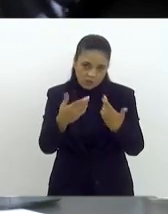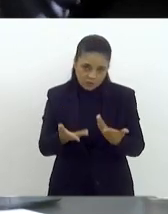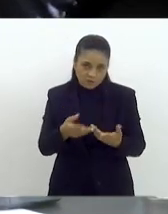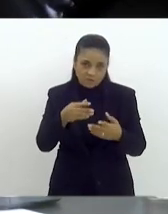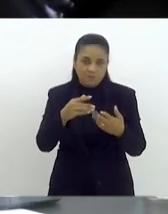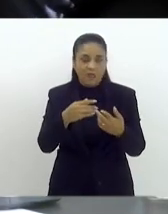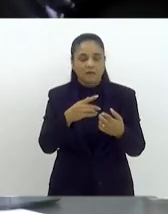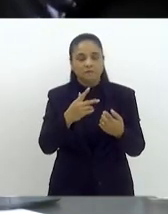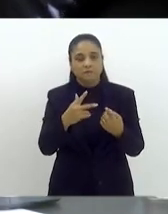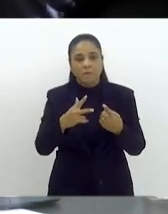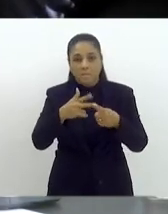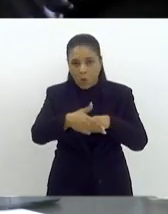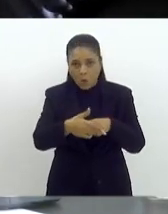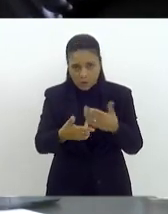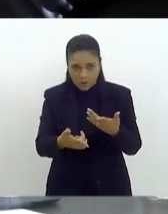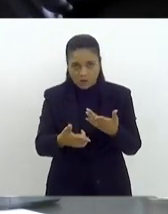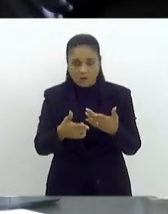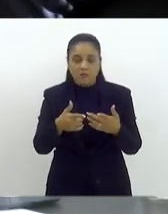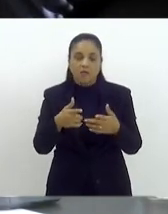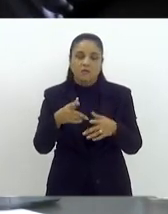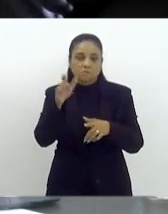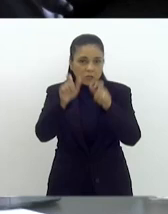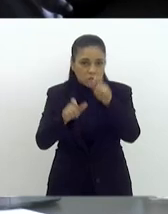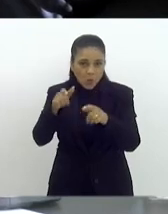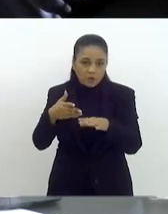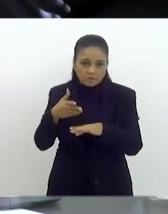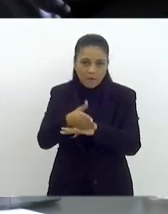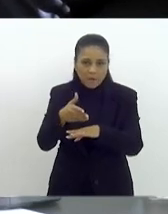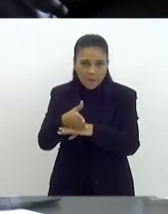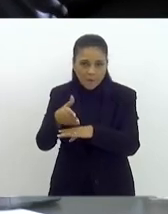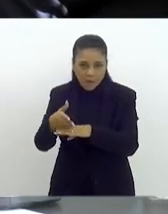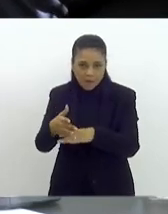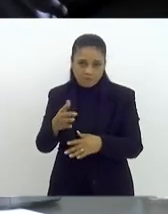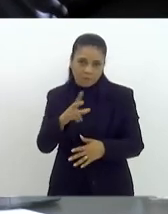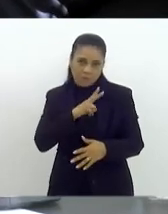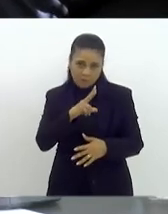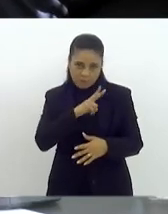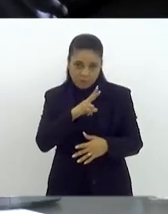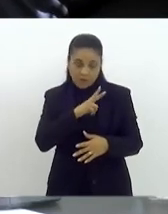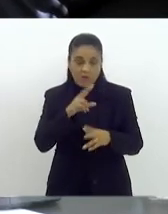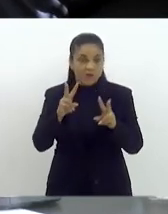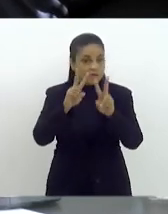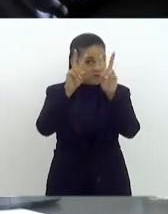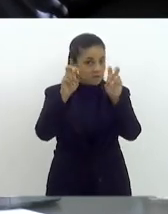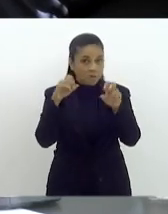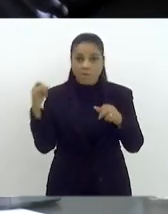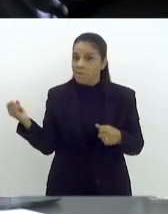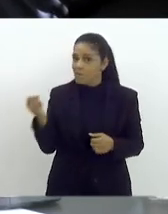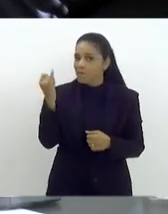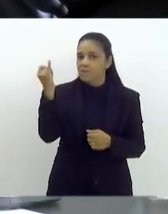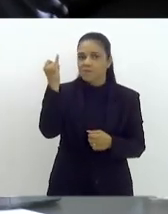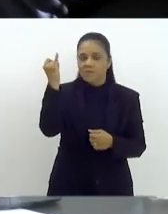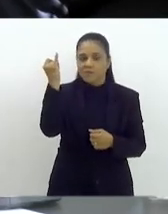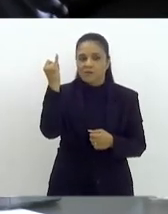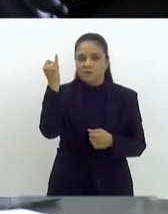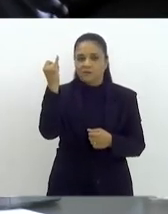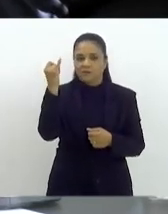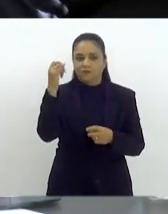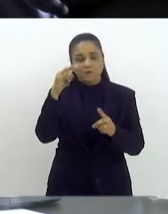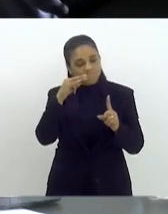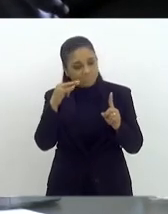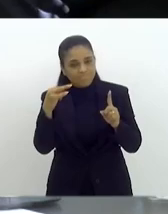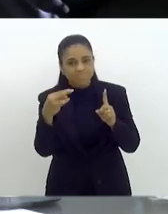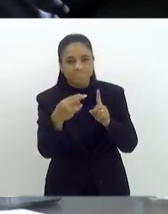das pessoas serem acessadas esse tema acaba sendo de suma relevância tendo em vista